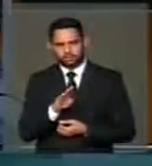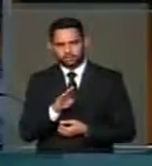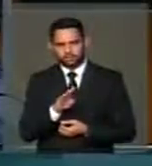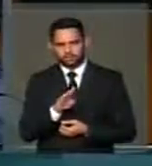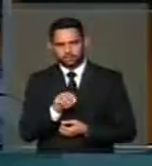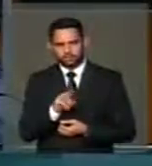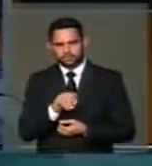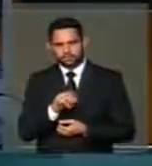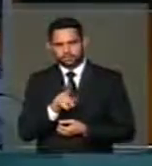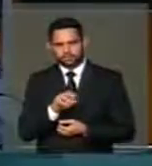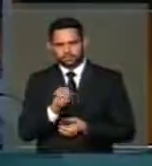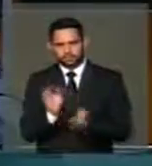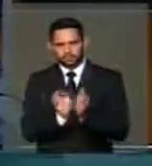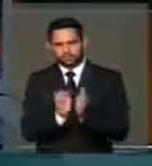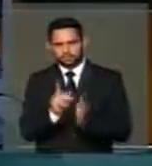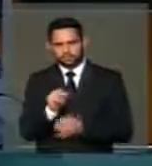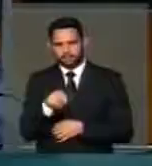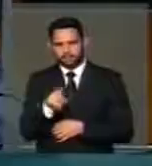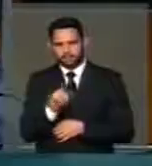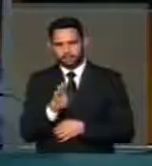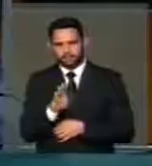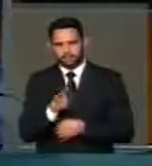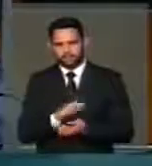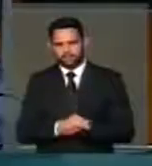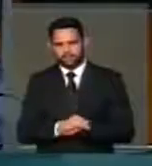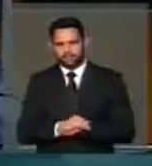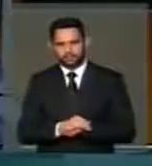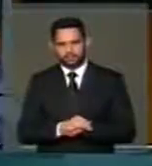Washington Reis é do bloco do PMDB.